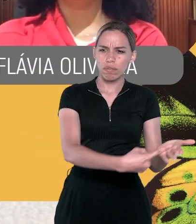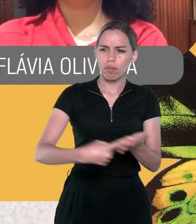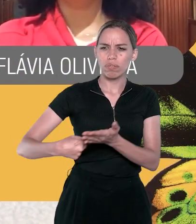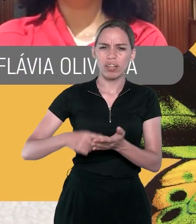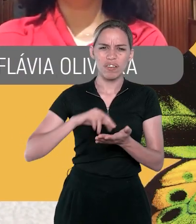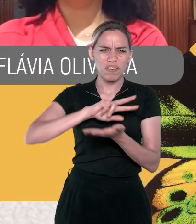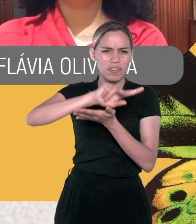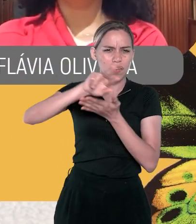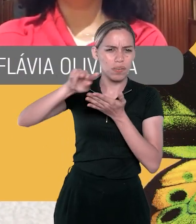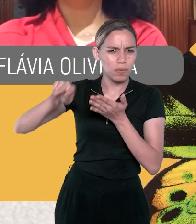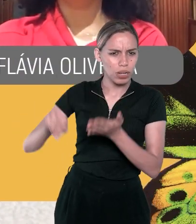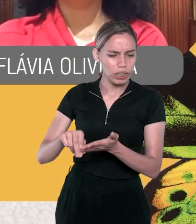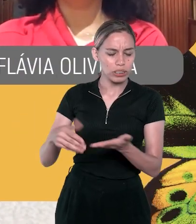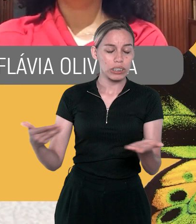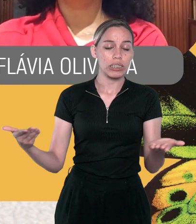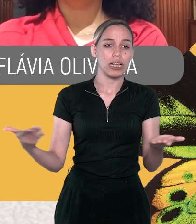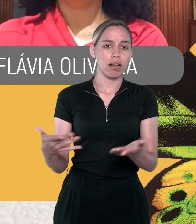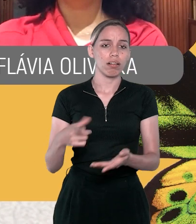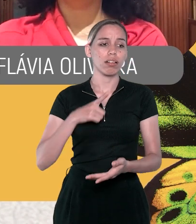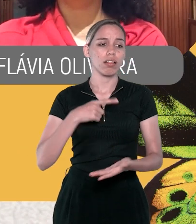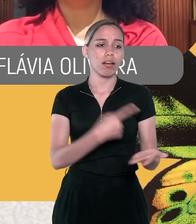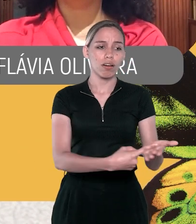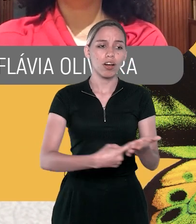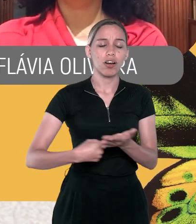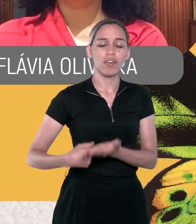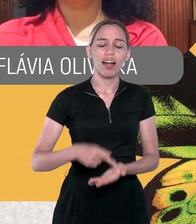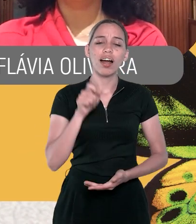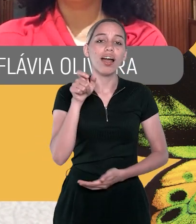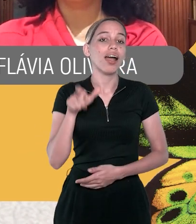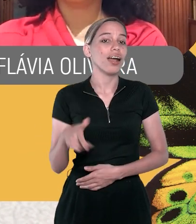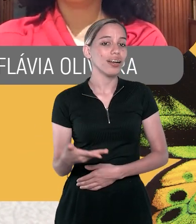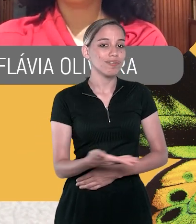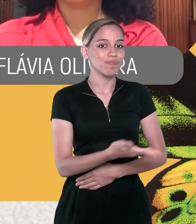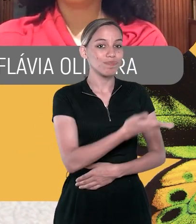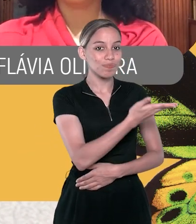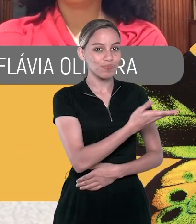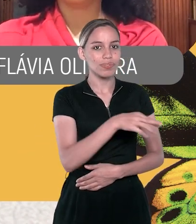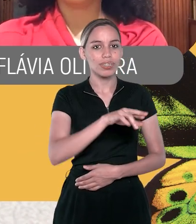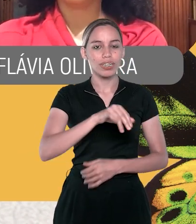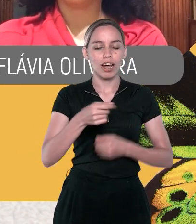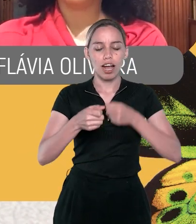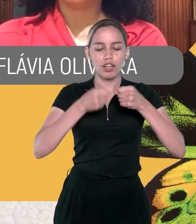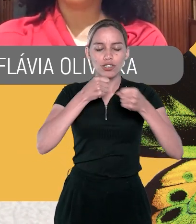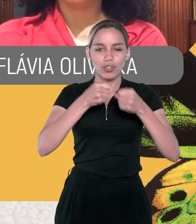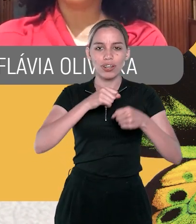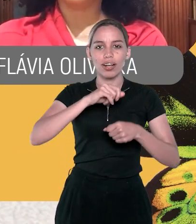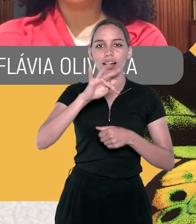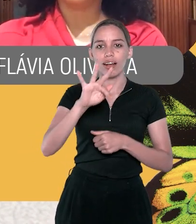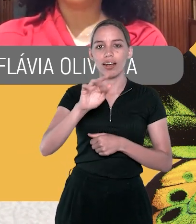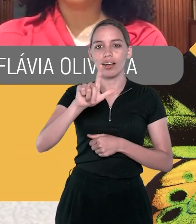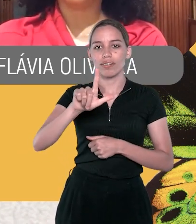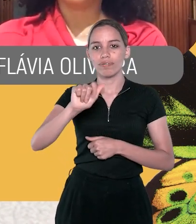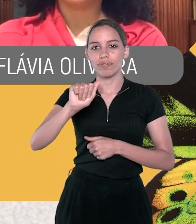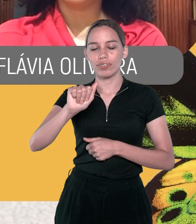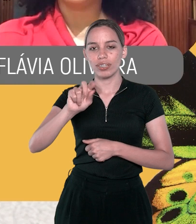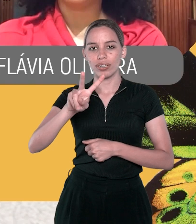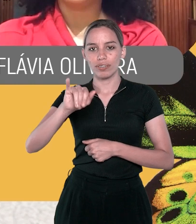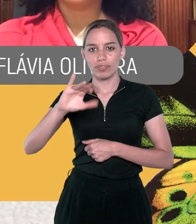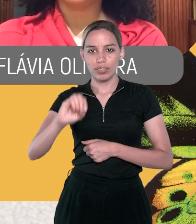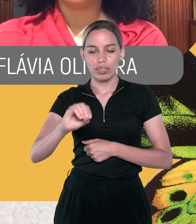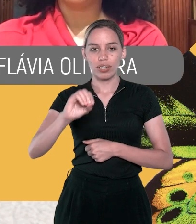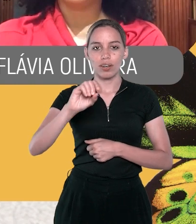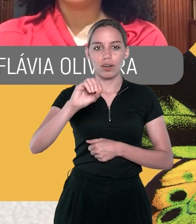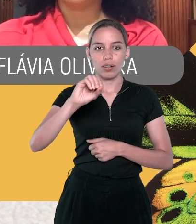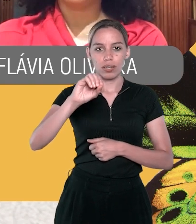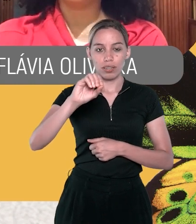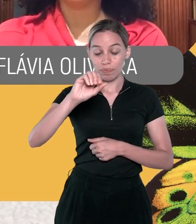E agora temos a alegria de receber a jornalista Flávia Oliveira. Muito boa noite,